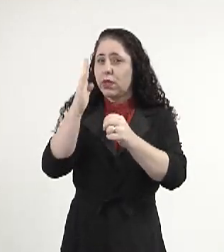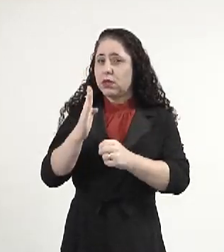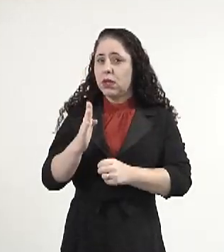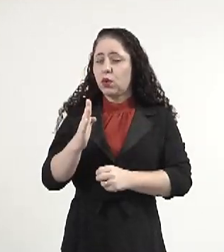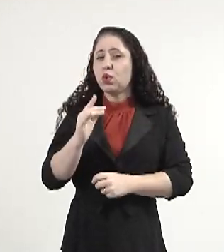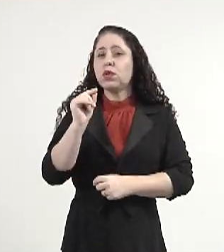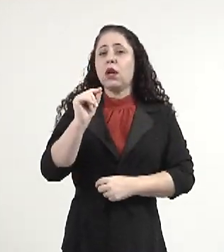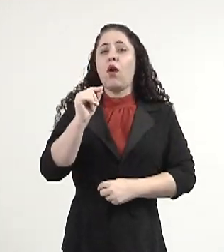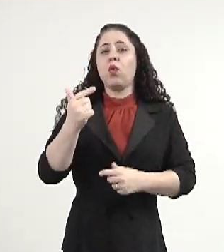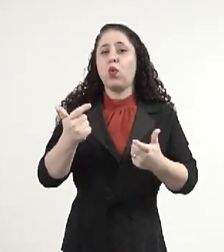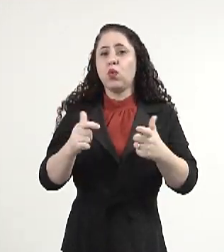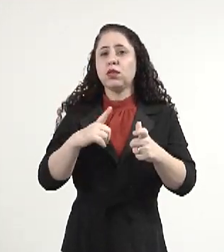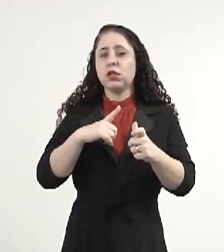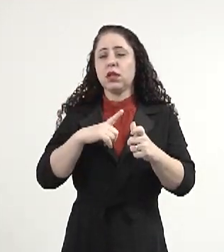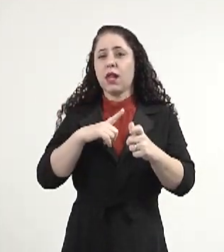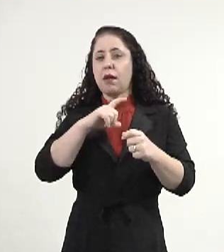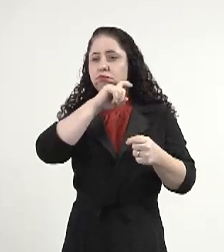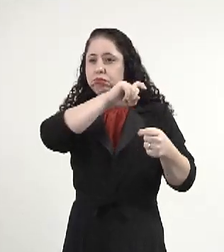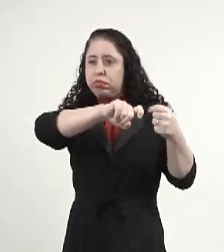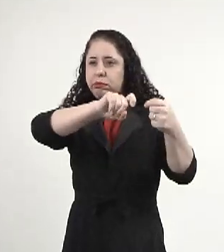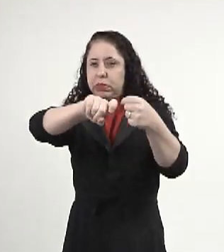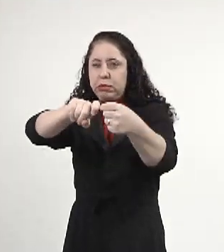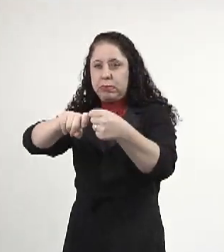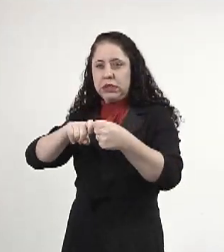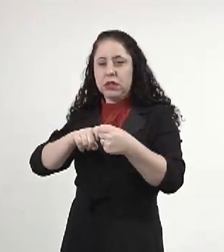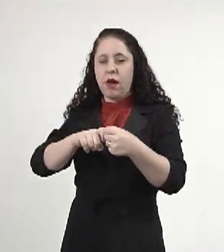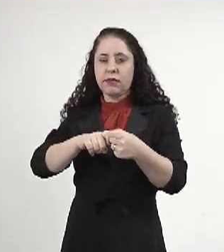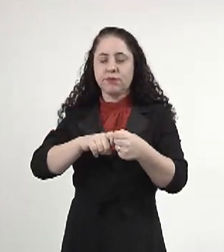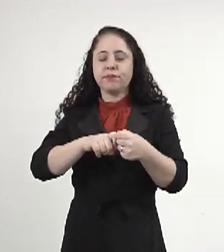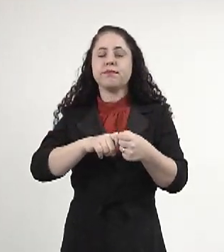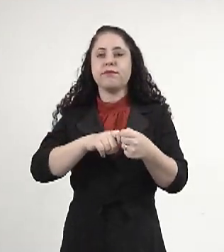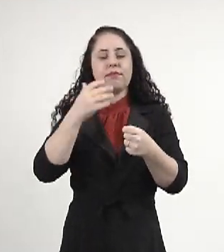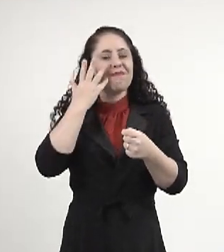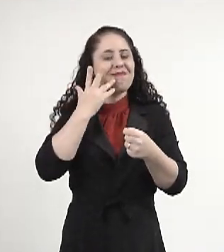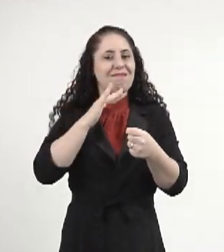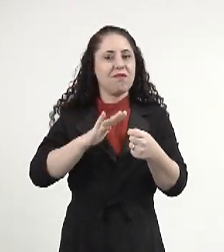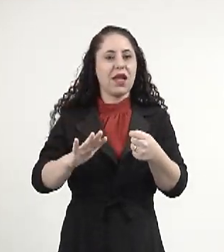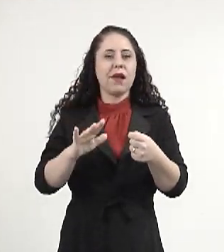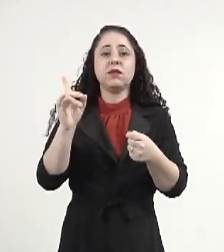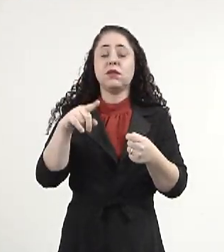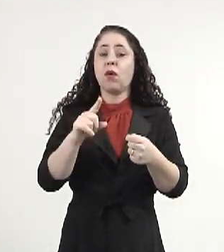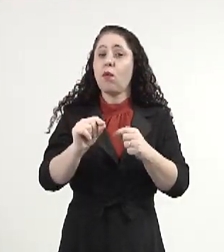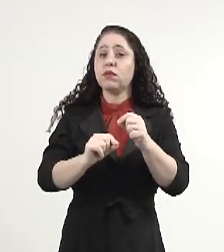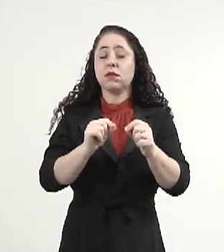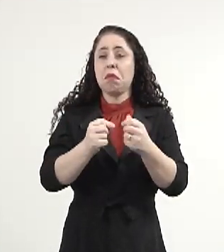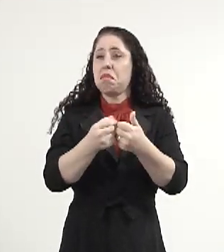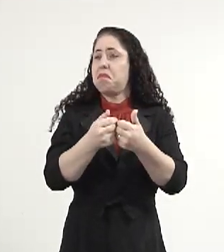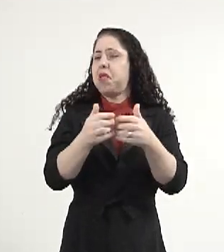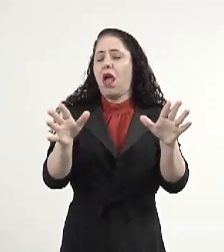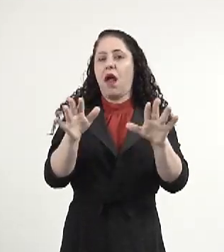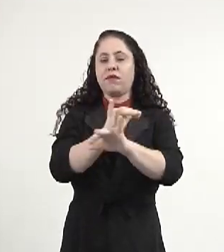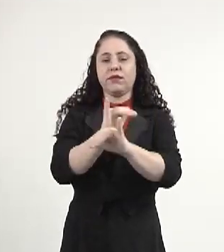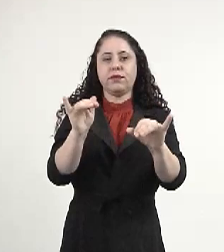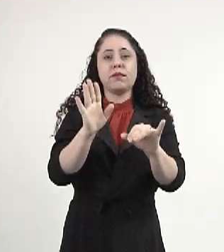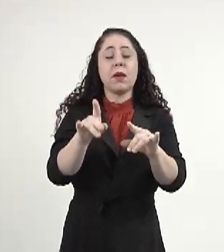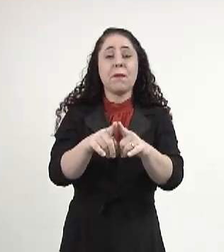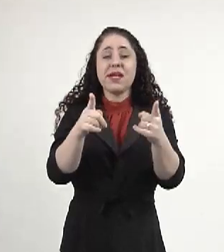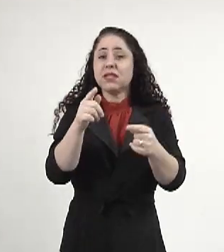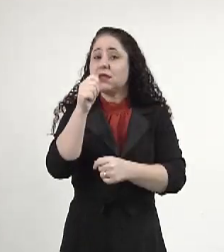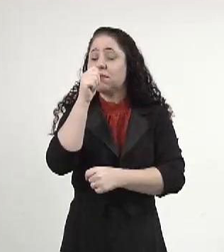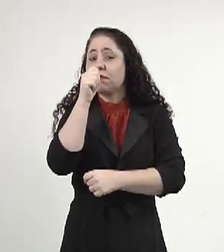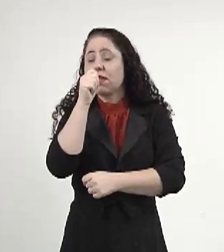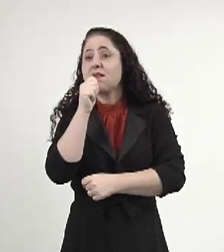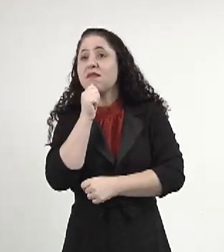brasileiros onde a exploração sexual, onde o estupro de vulnerável, isso já foi escancarado. E ainda assim,